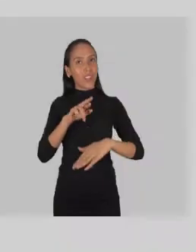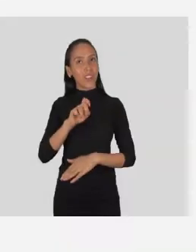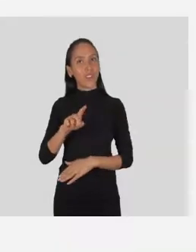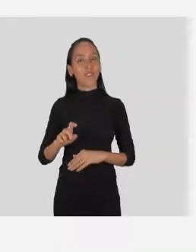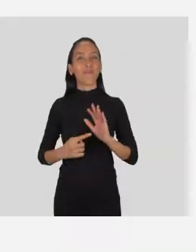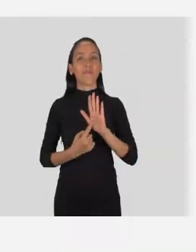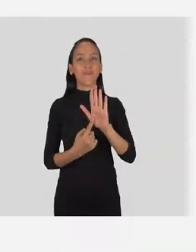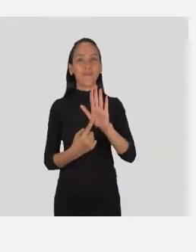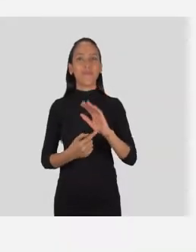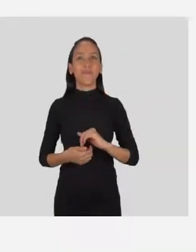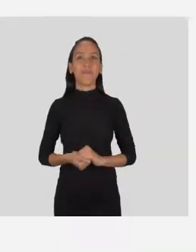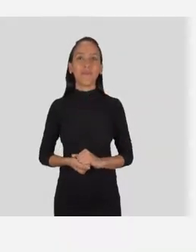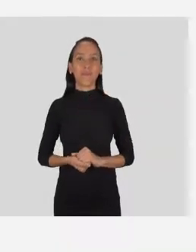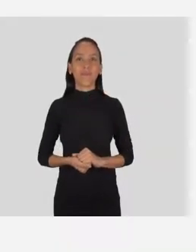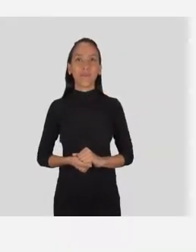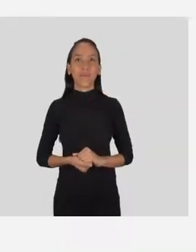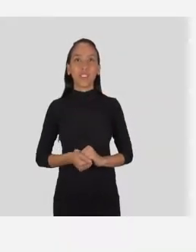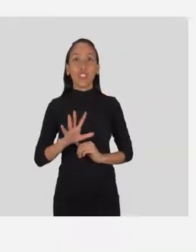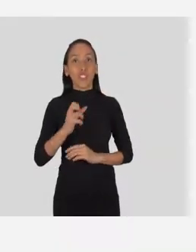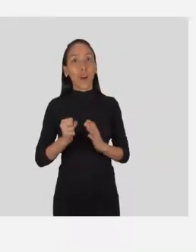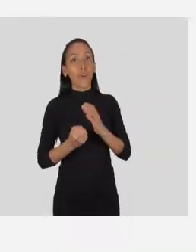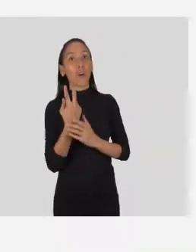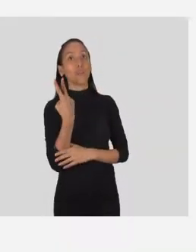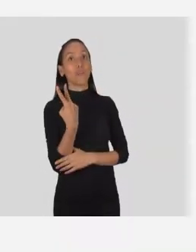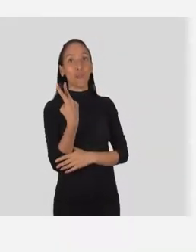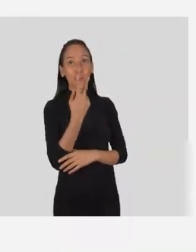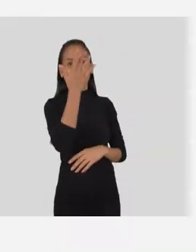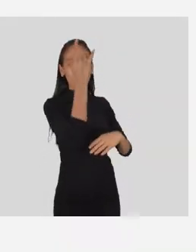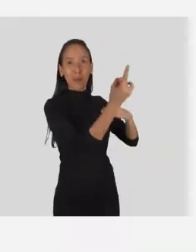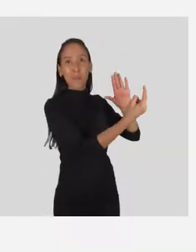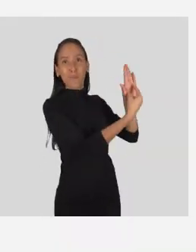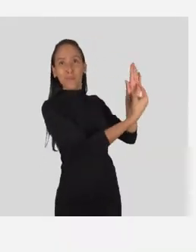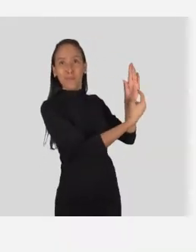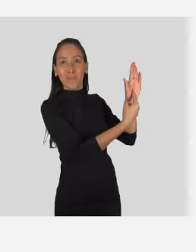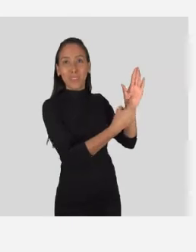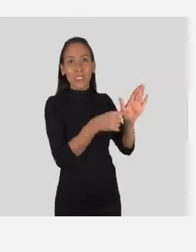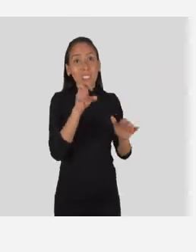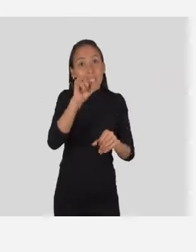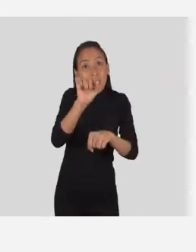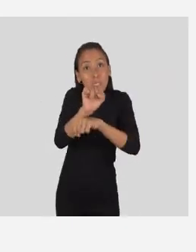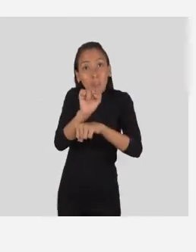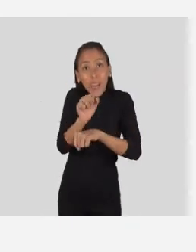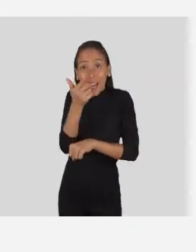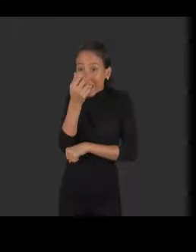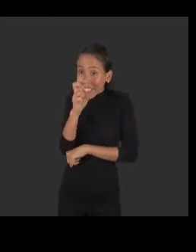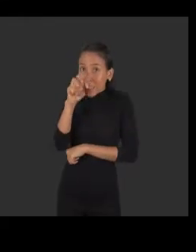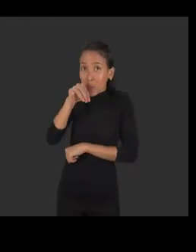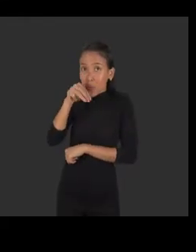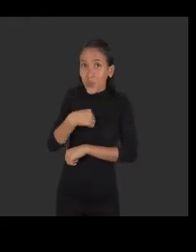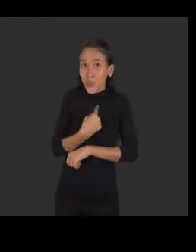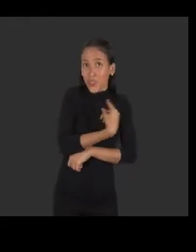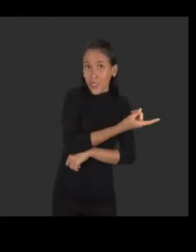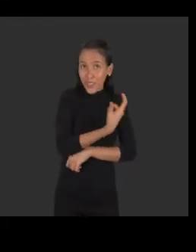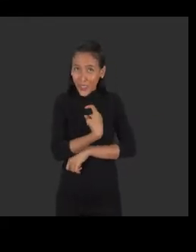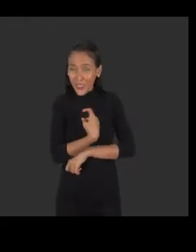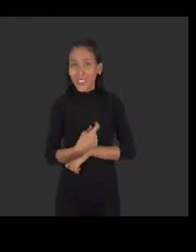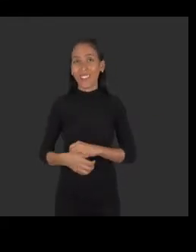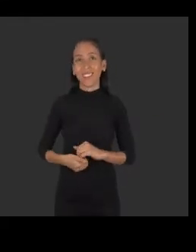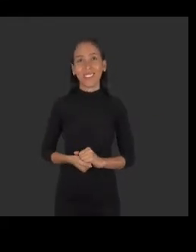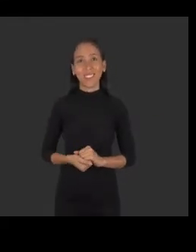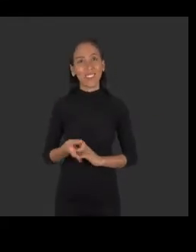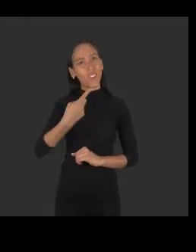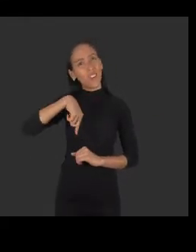Ah, não, é porque assim, já tocaram a campainha 2 vezes. Se vocês permitirem eu sair 15 minutos e voltar,